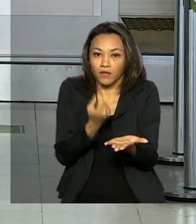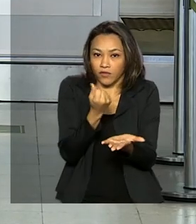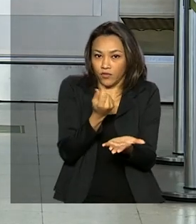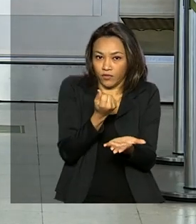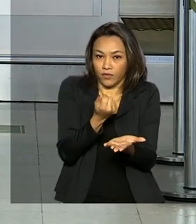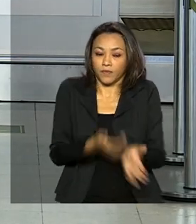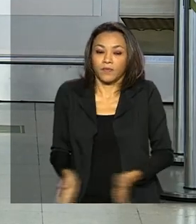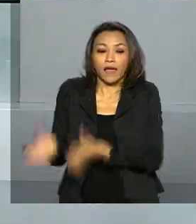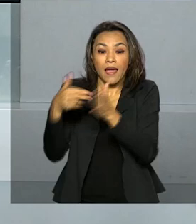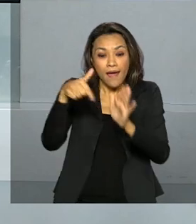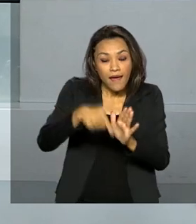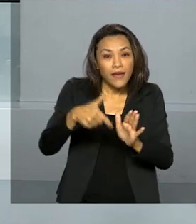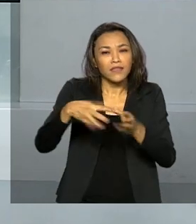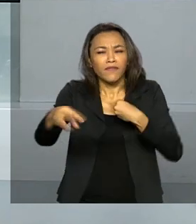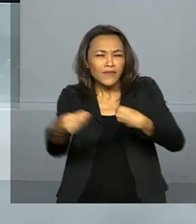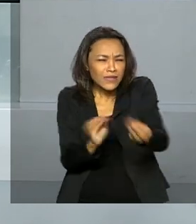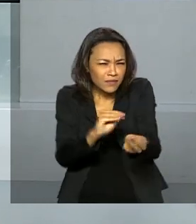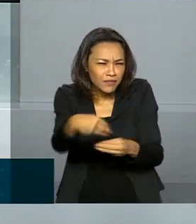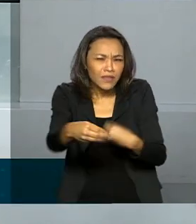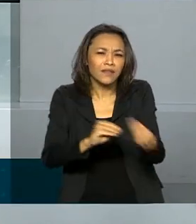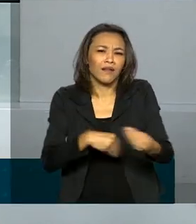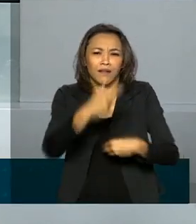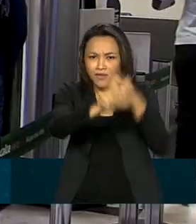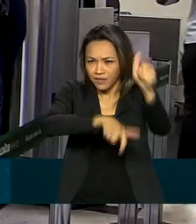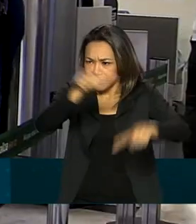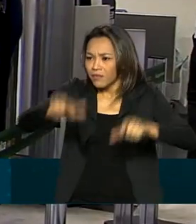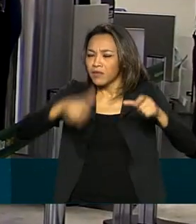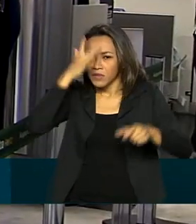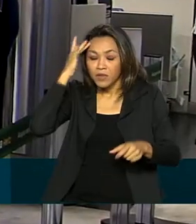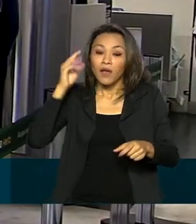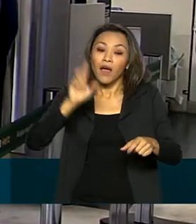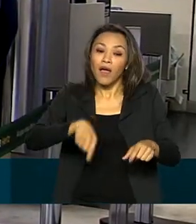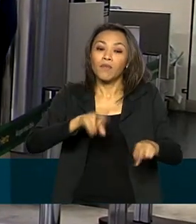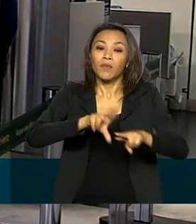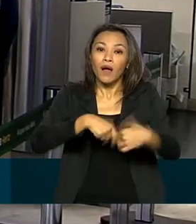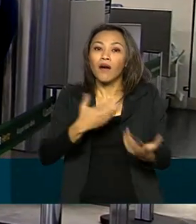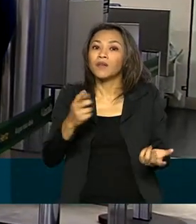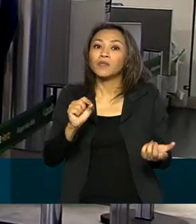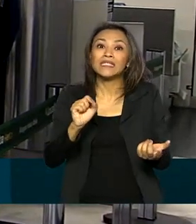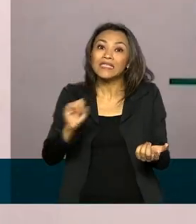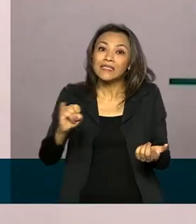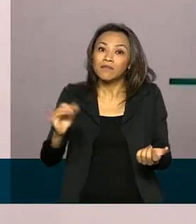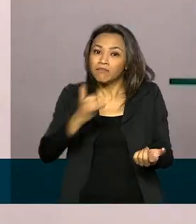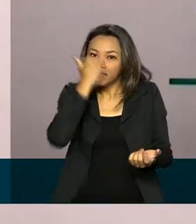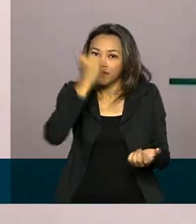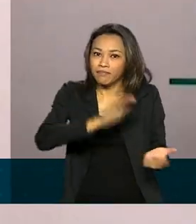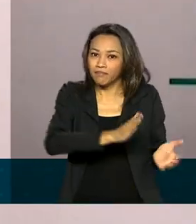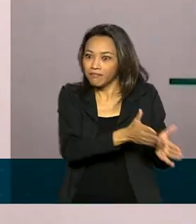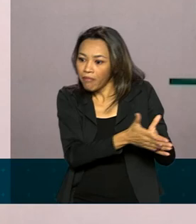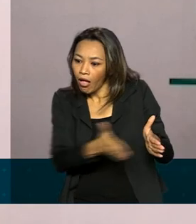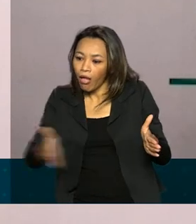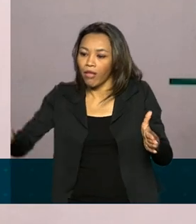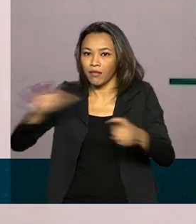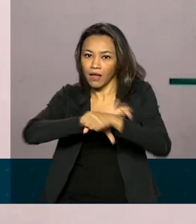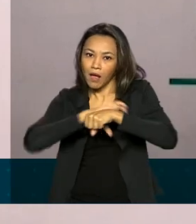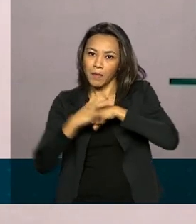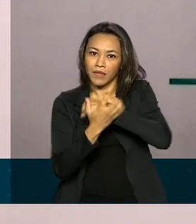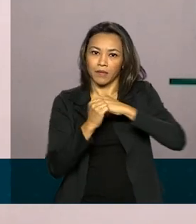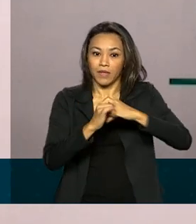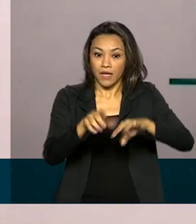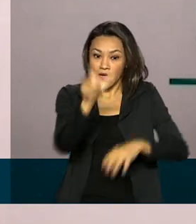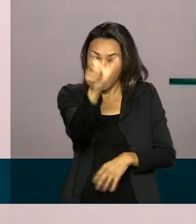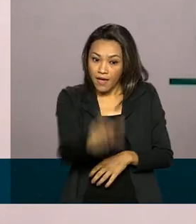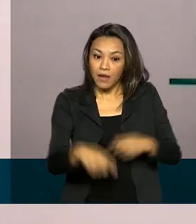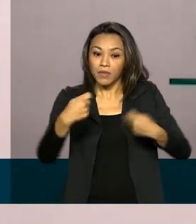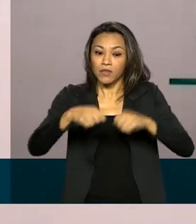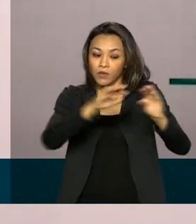estendida ao consumidor é uma segurança diante de possíveis imprevistos decorrentes da pandemia. Cristiane precisou adiar uma viagem